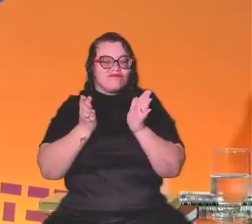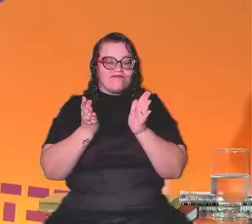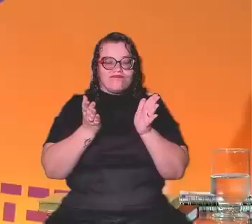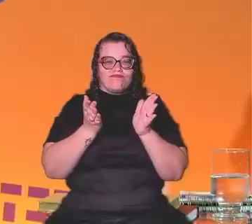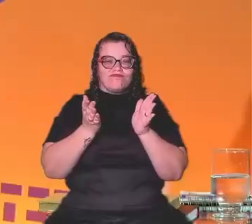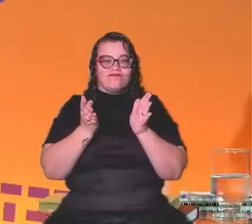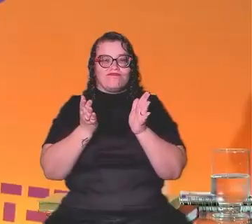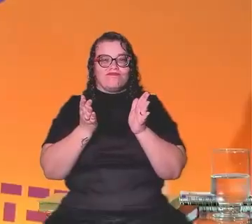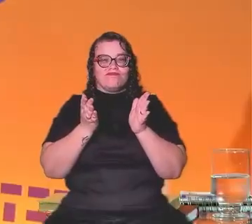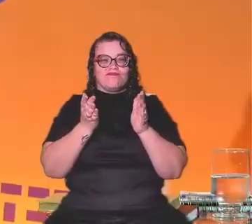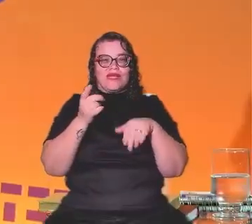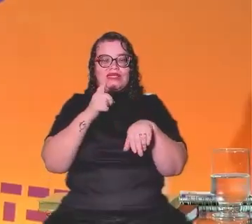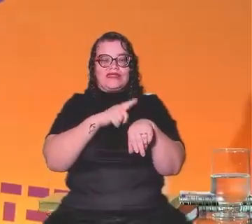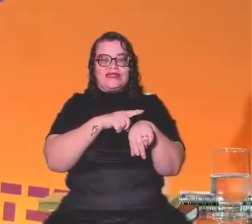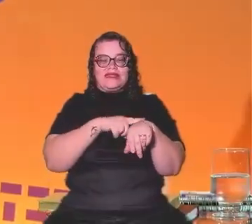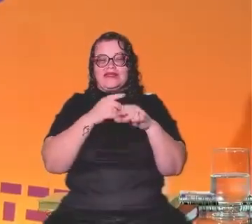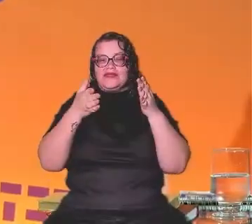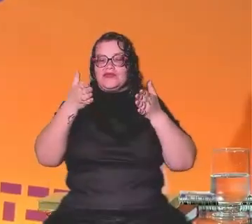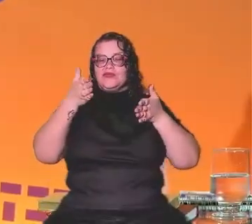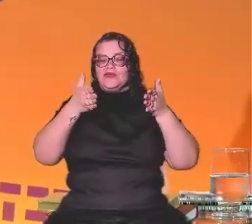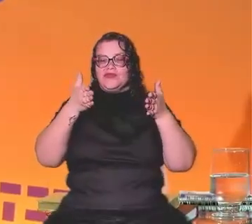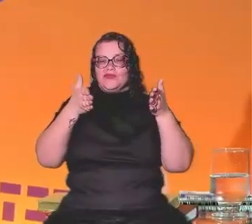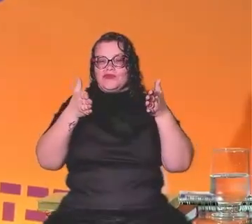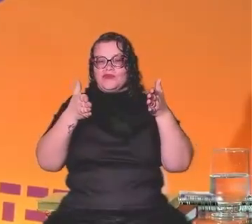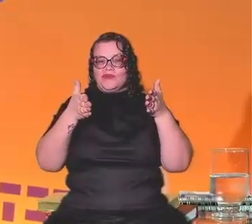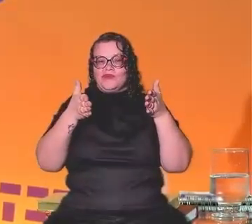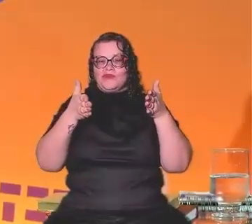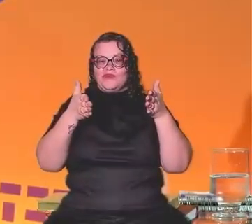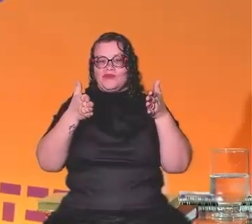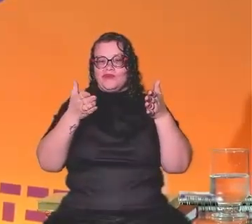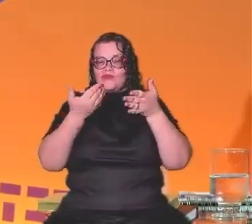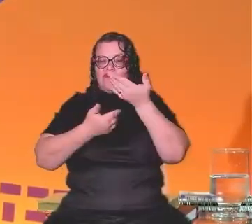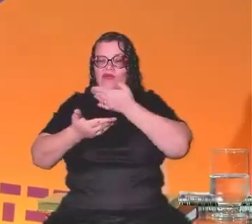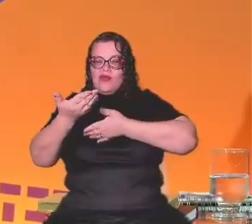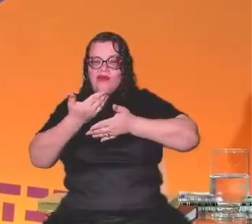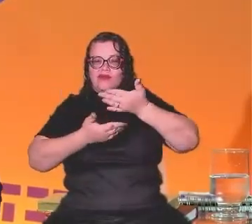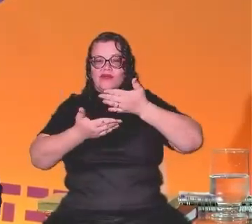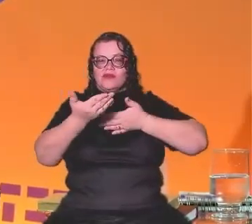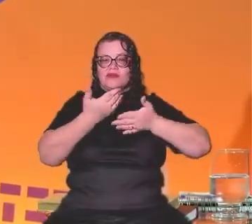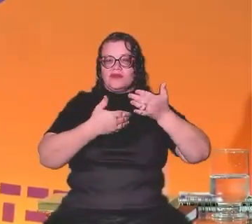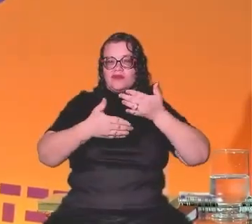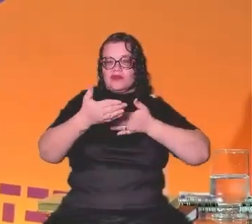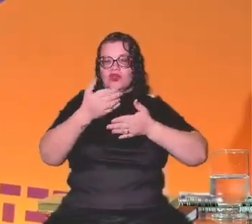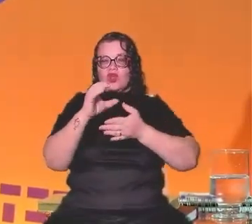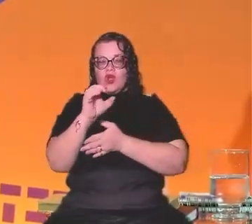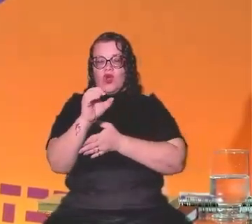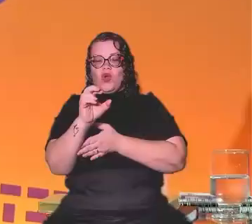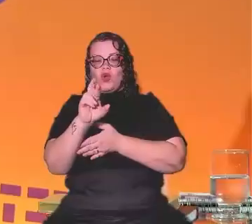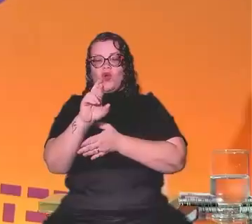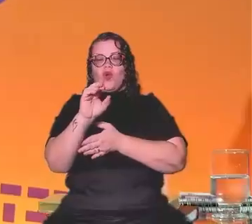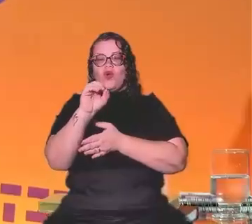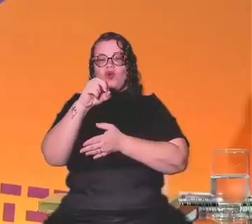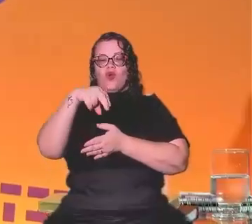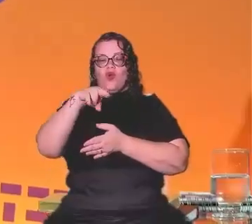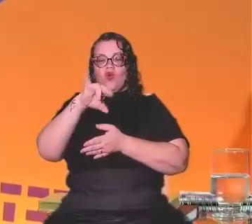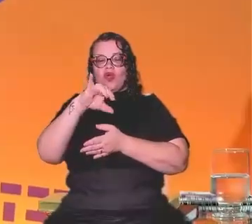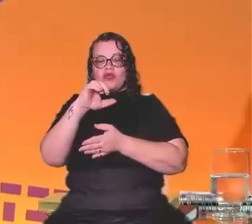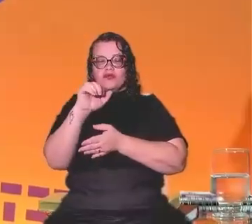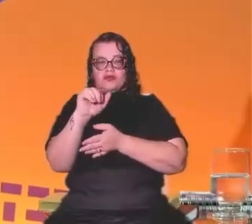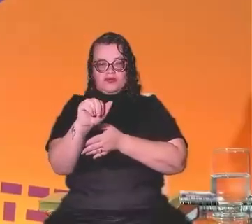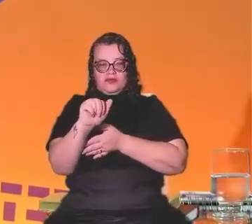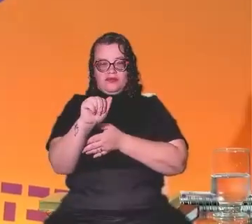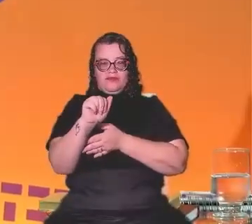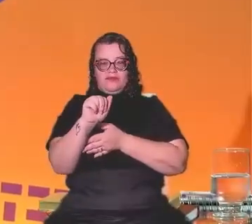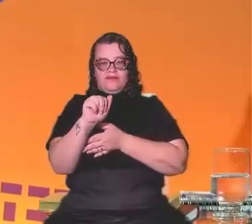nessa questão de tempo. E aí eu gostaria de dividir com vocês uma crônica, porque Drummond é